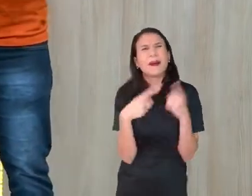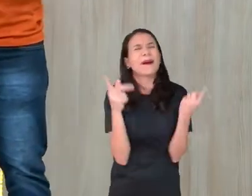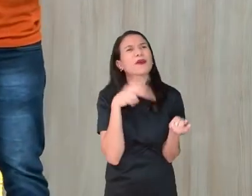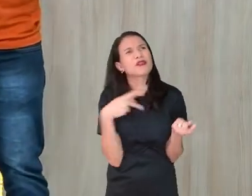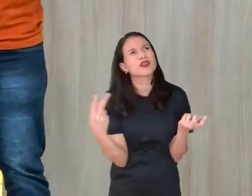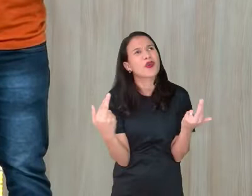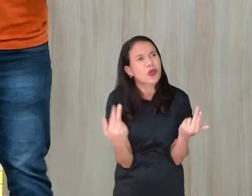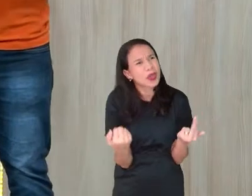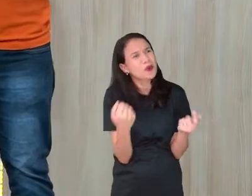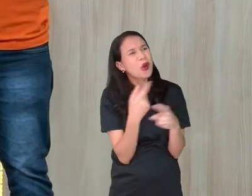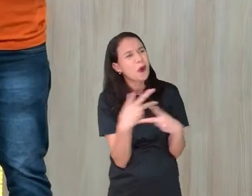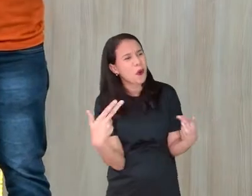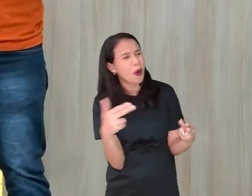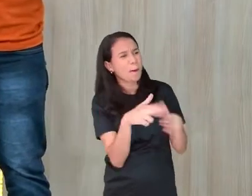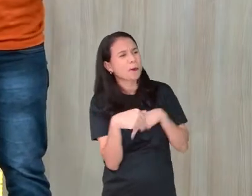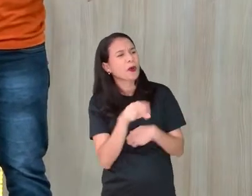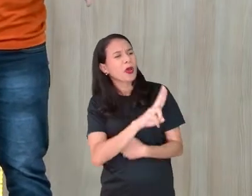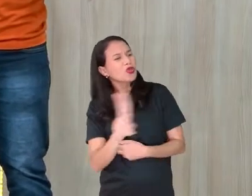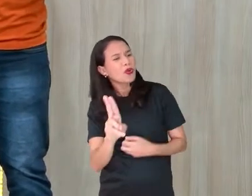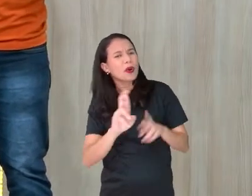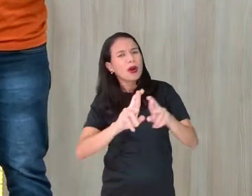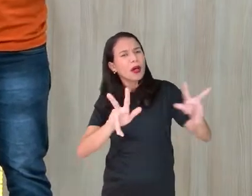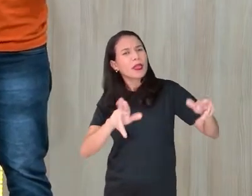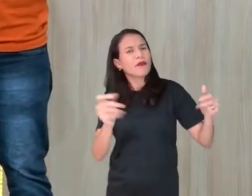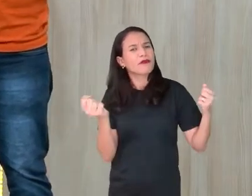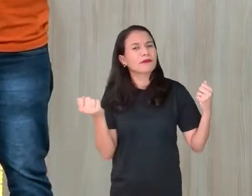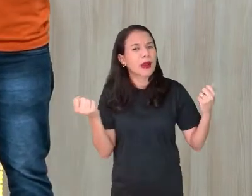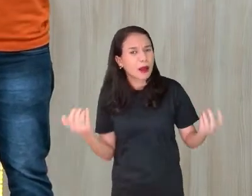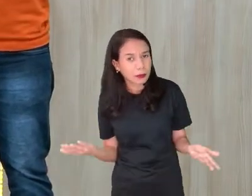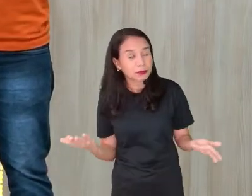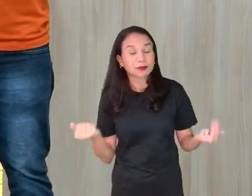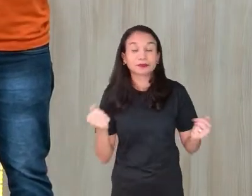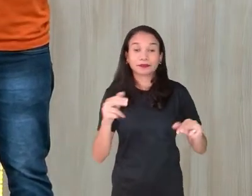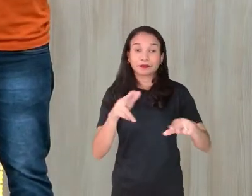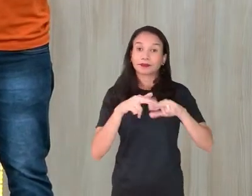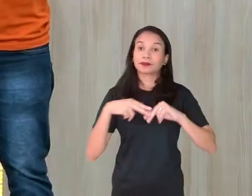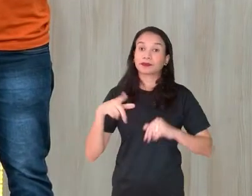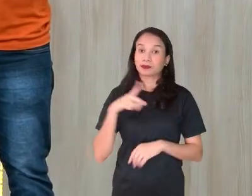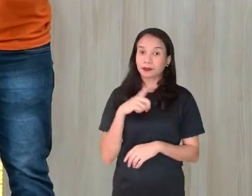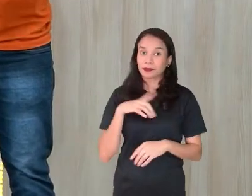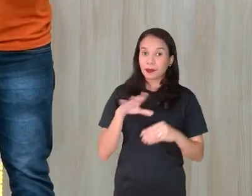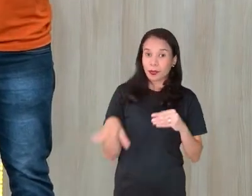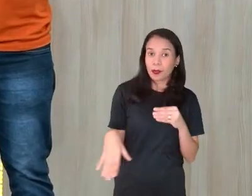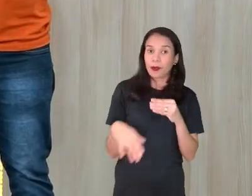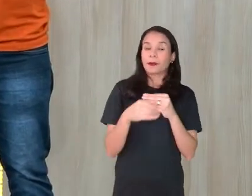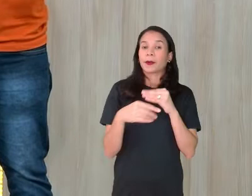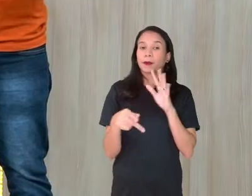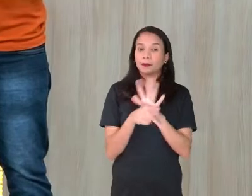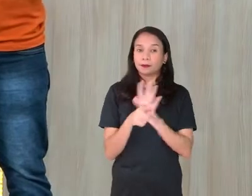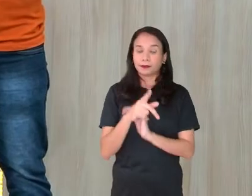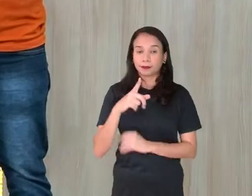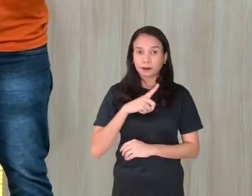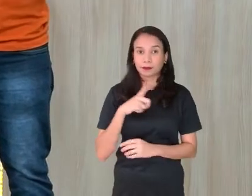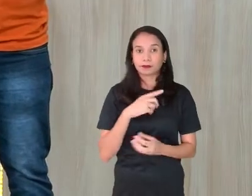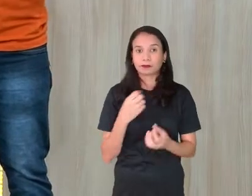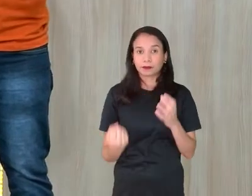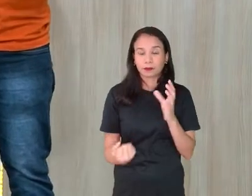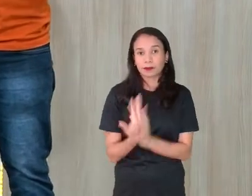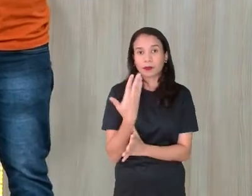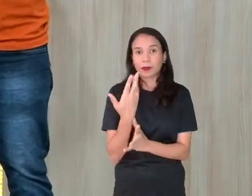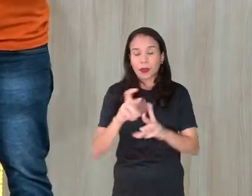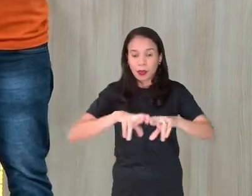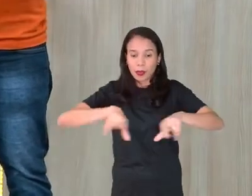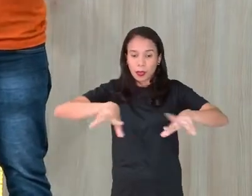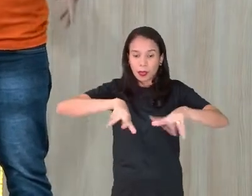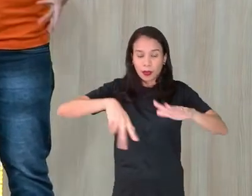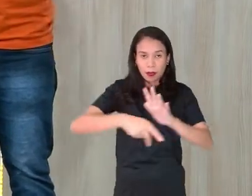coisa, por que tem esse nome diferente? Porque, além de ter uma formação, né, um pouco